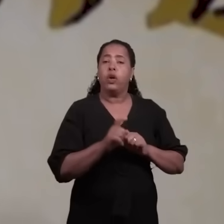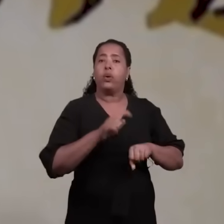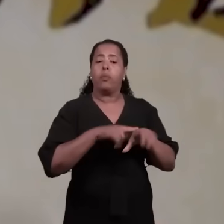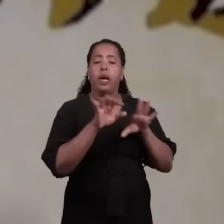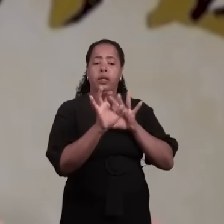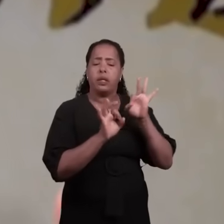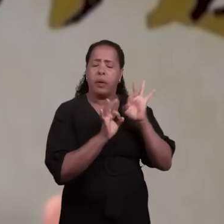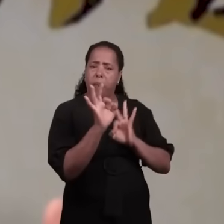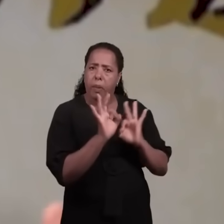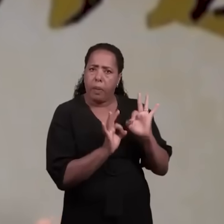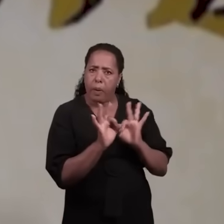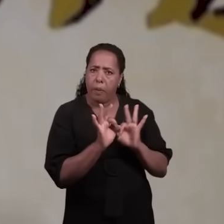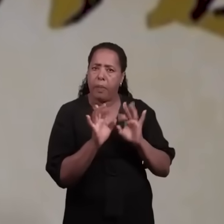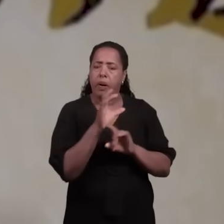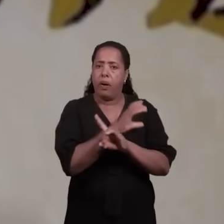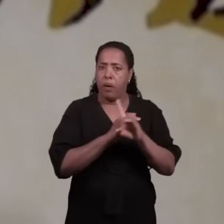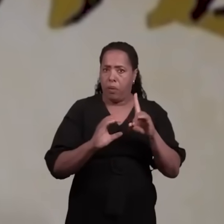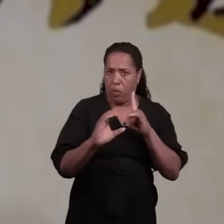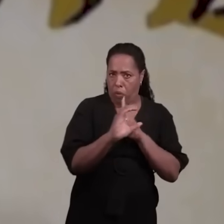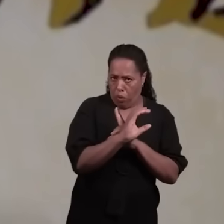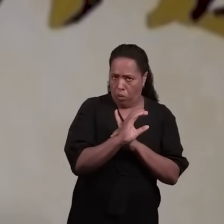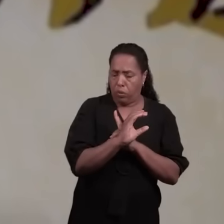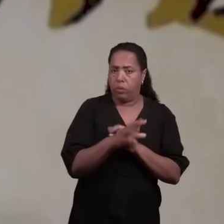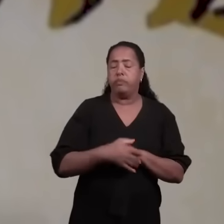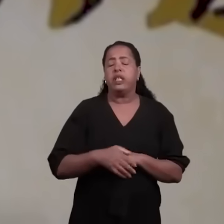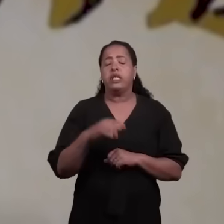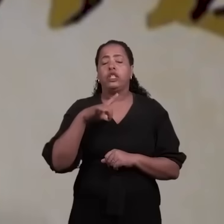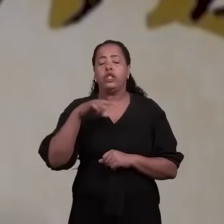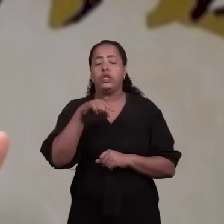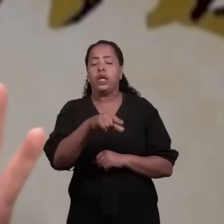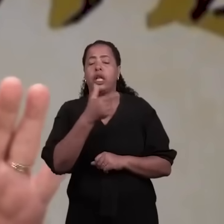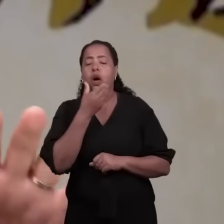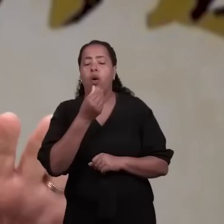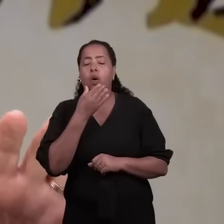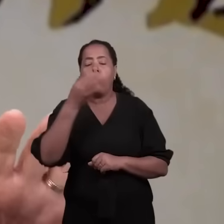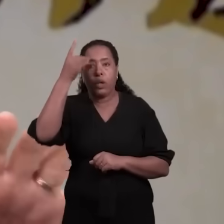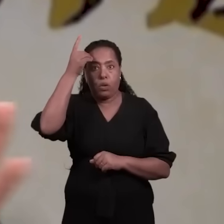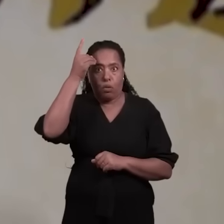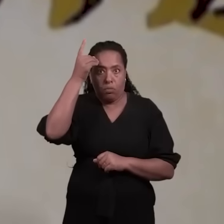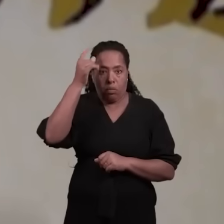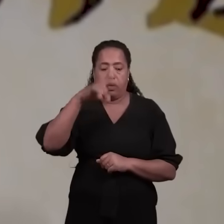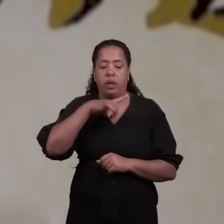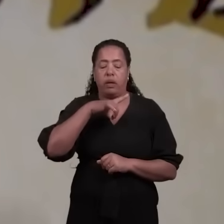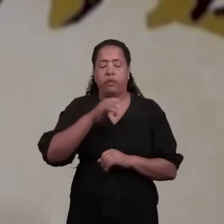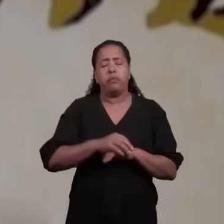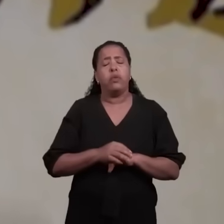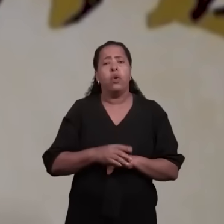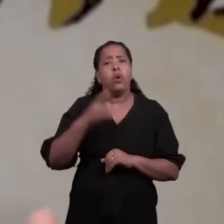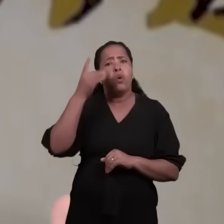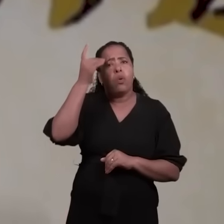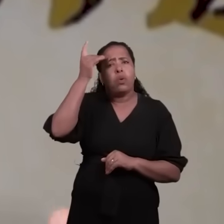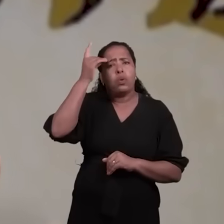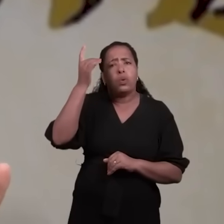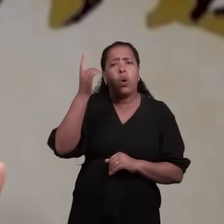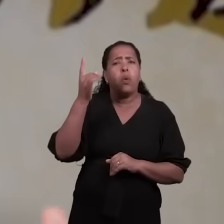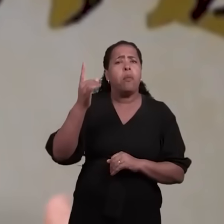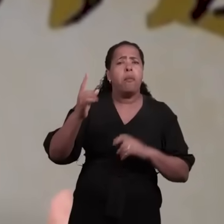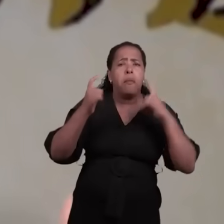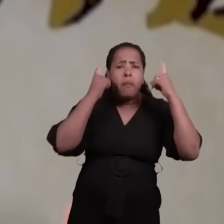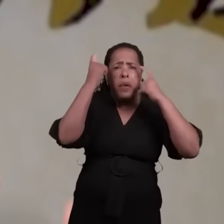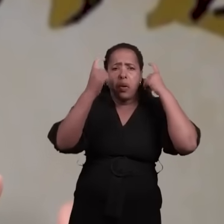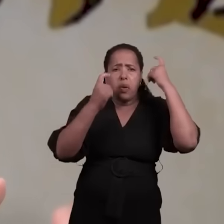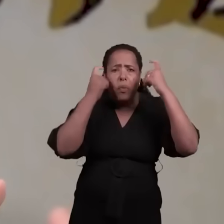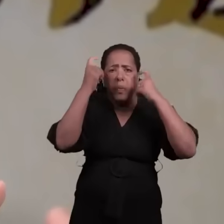reunião preparatória para o culto, que nós fazemos sempre. E ali um irmão teve um dom espiritual. E aquele dom espiritual, a